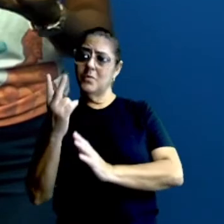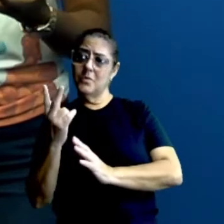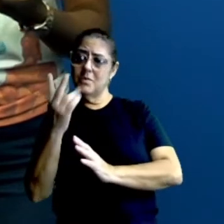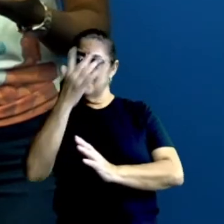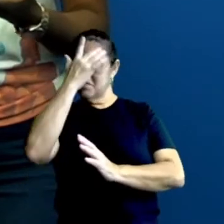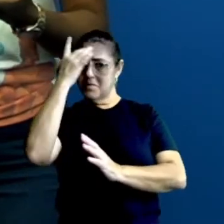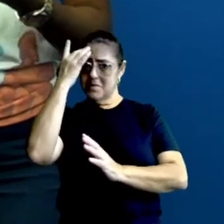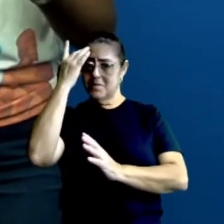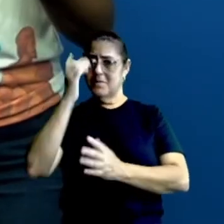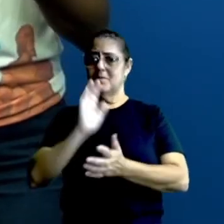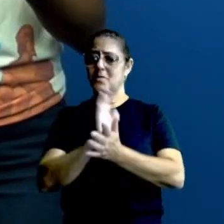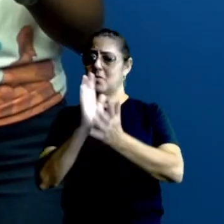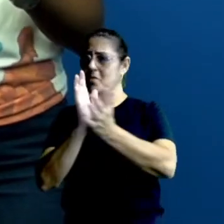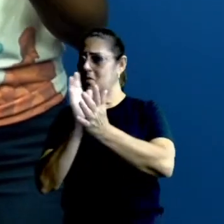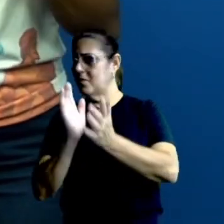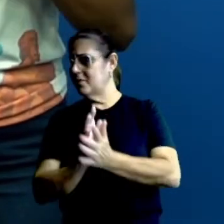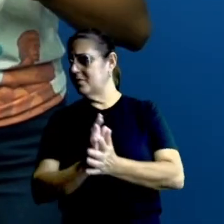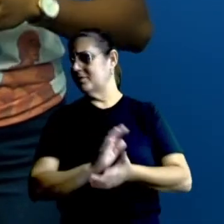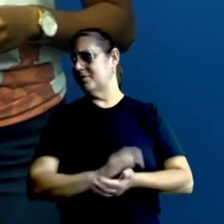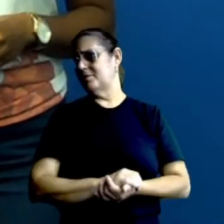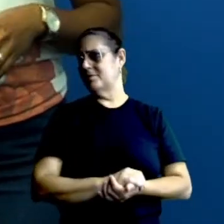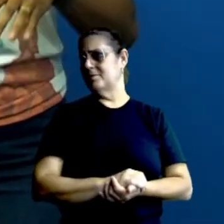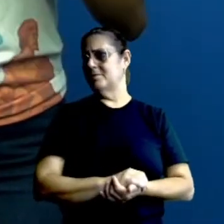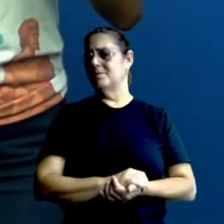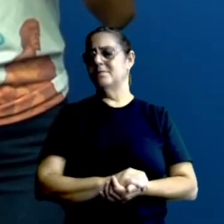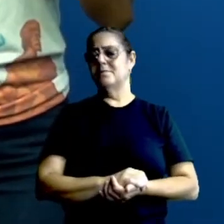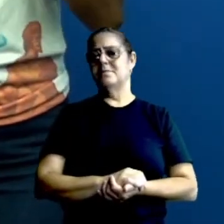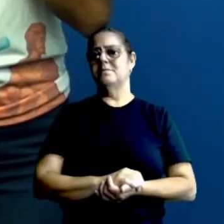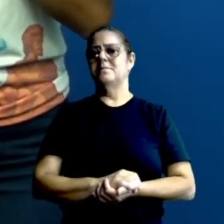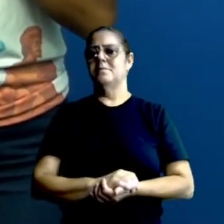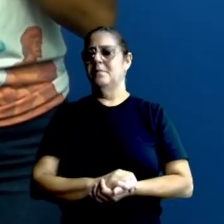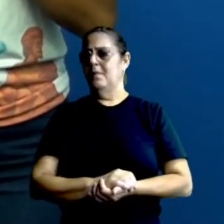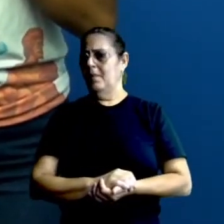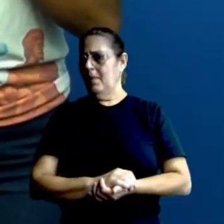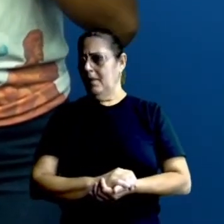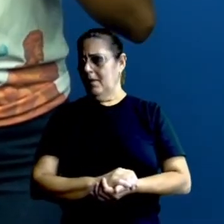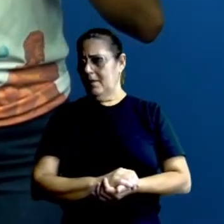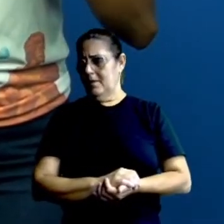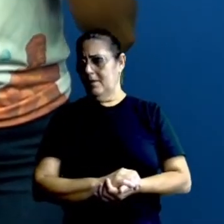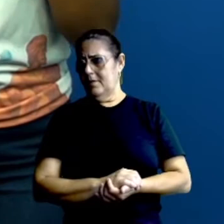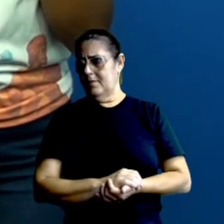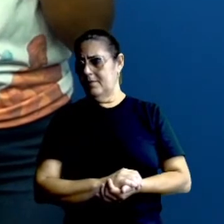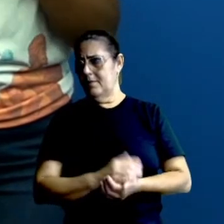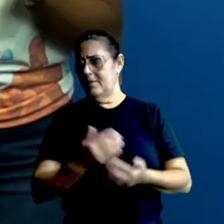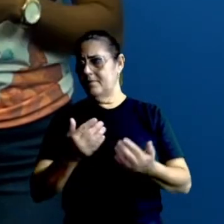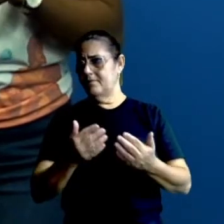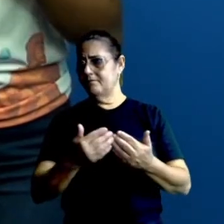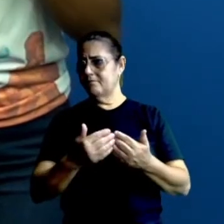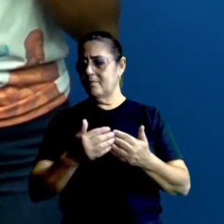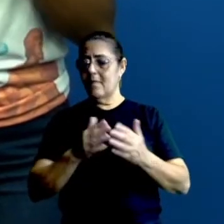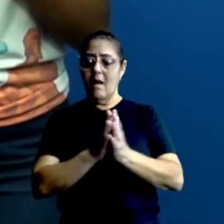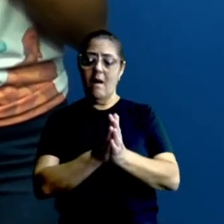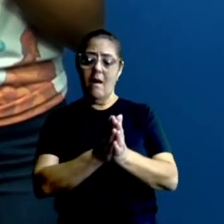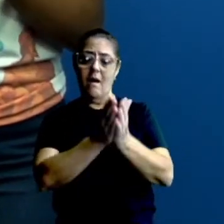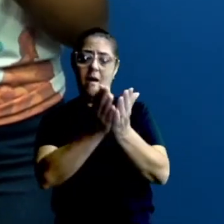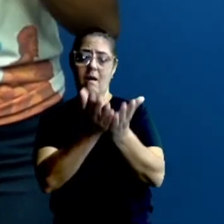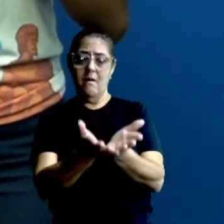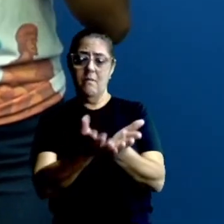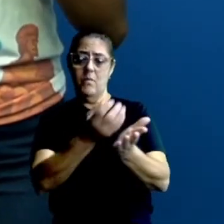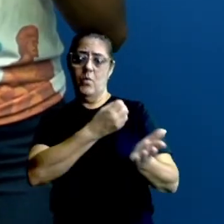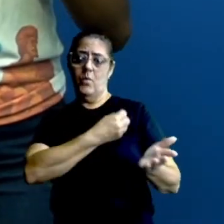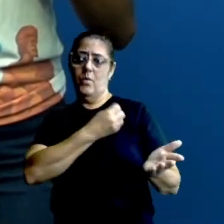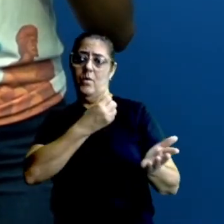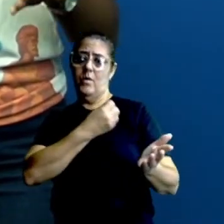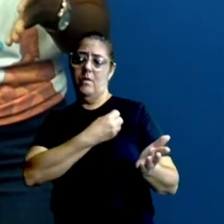para trabalhar em grupo, no caso, em pares. Depois nós temos, abram seus livros na página